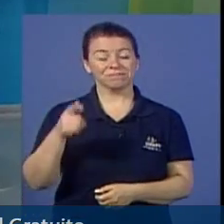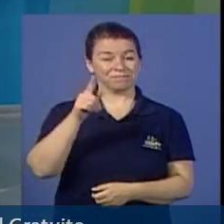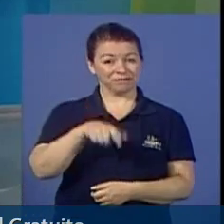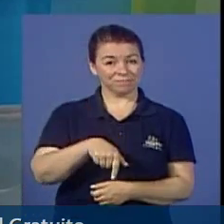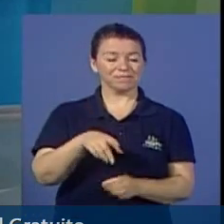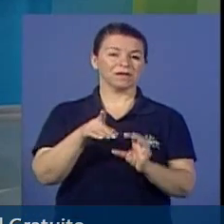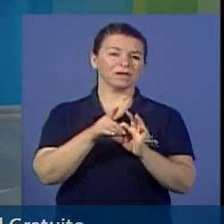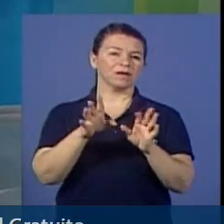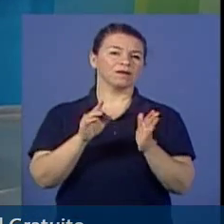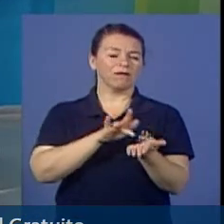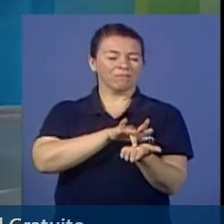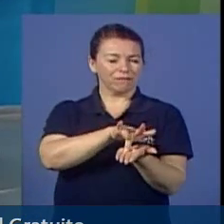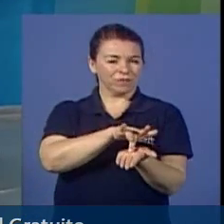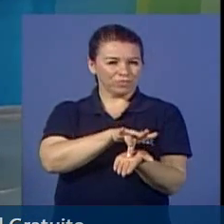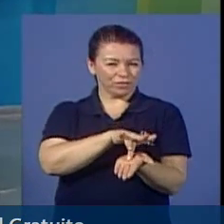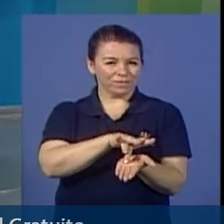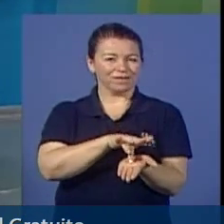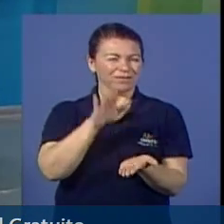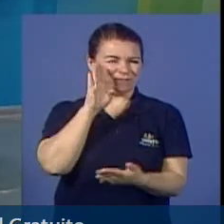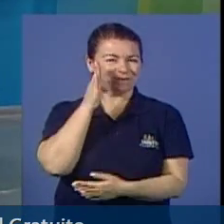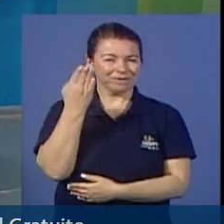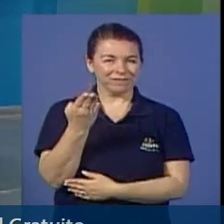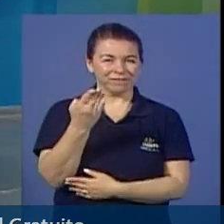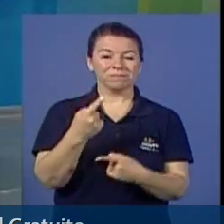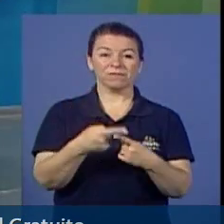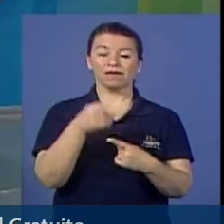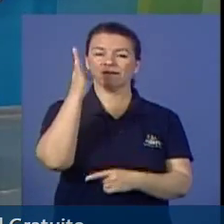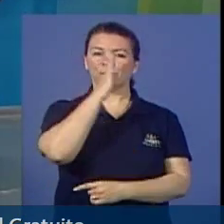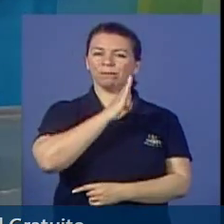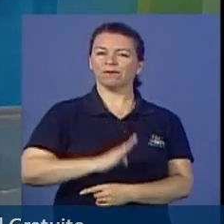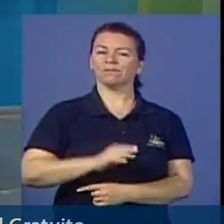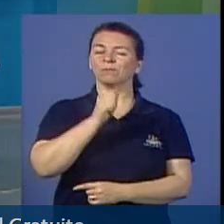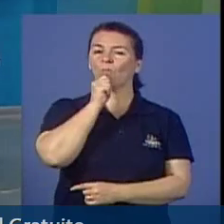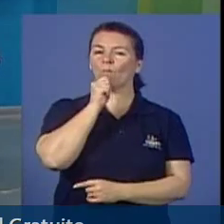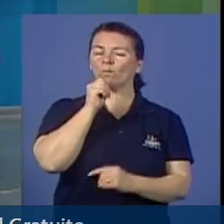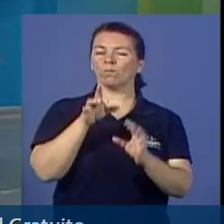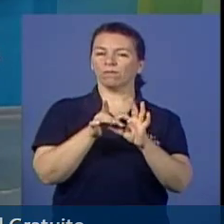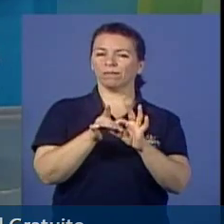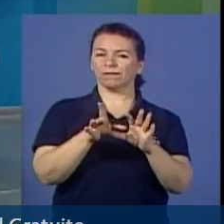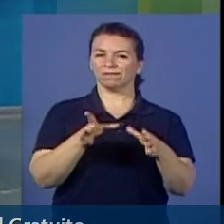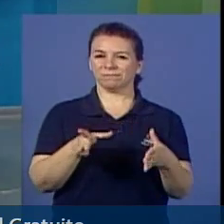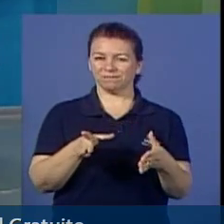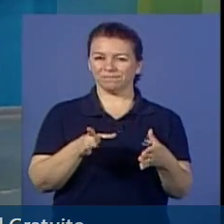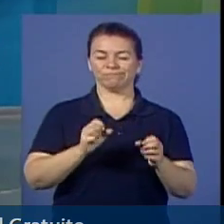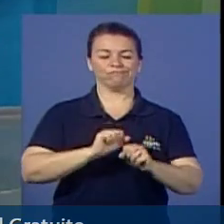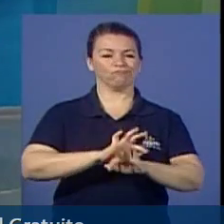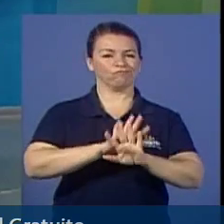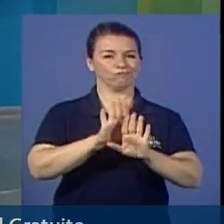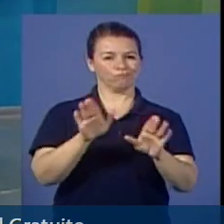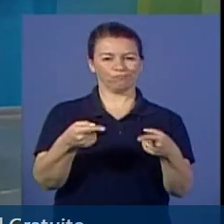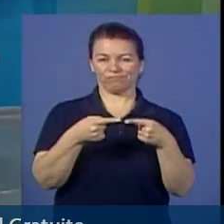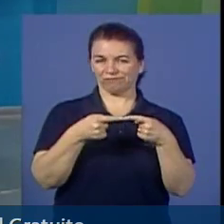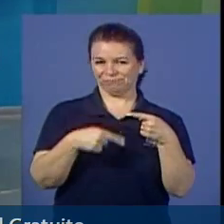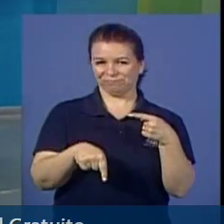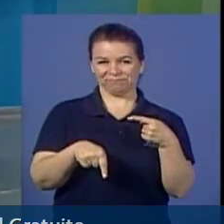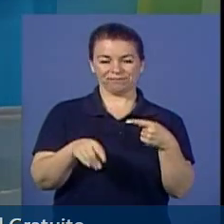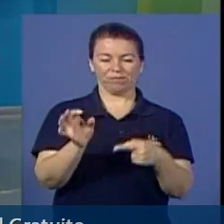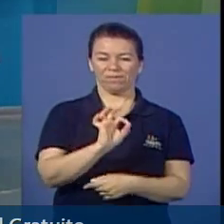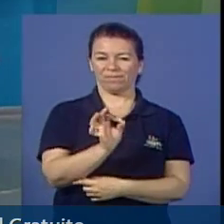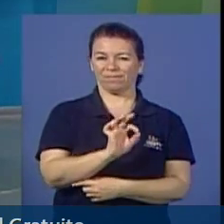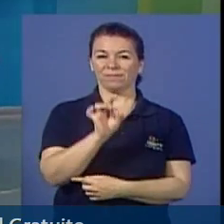iria significar que o Brasil ainda era uma democracia. Mas é claro que o Brasil não era nenhuma democracia.